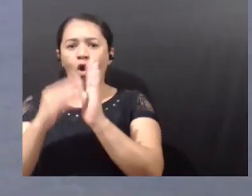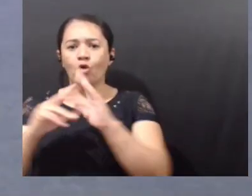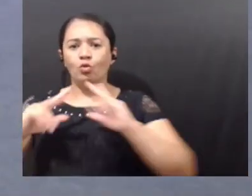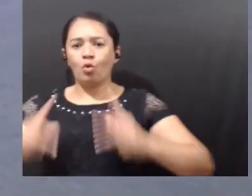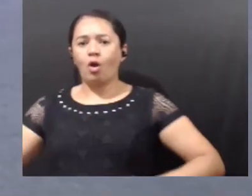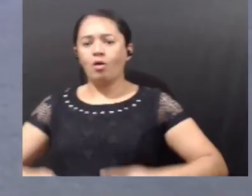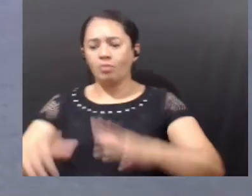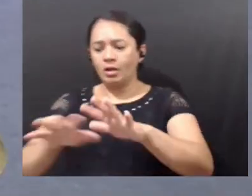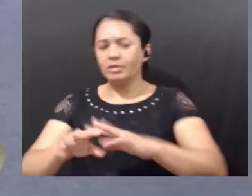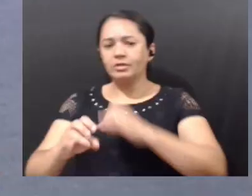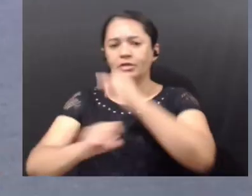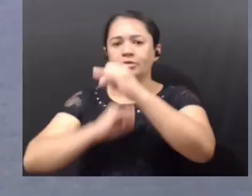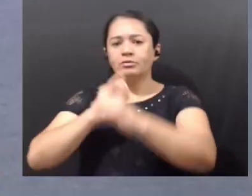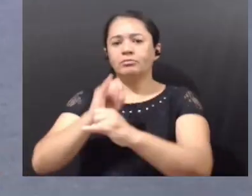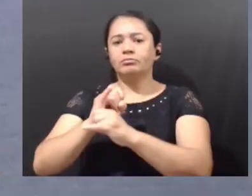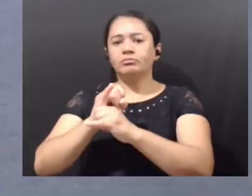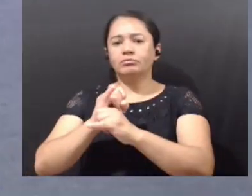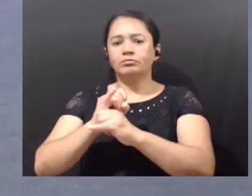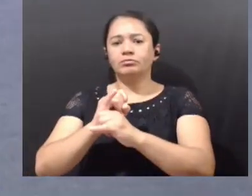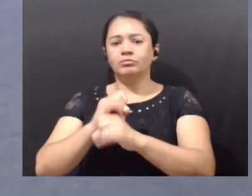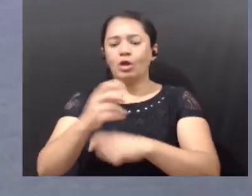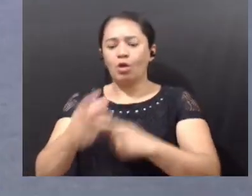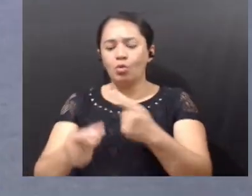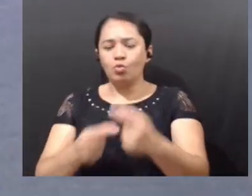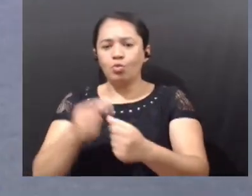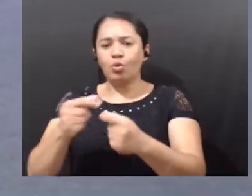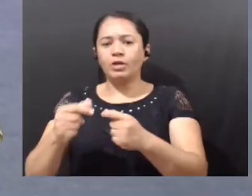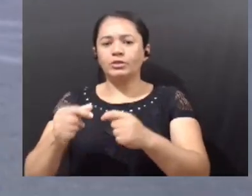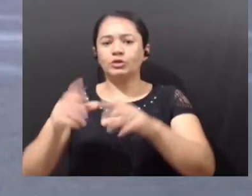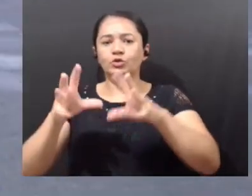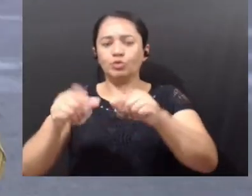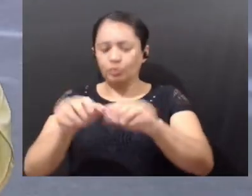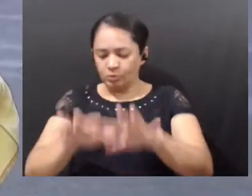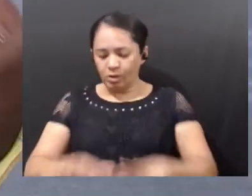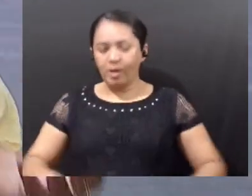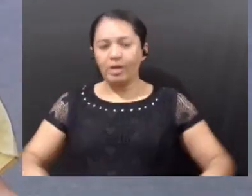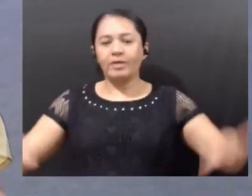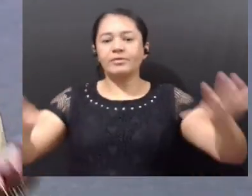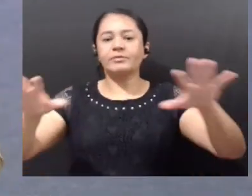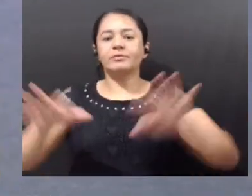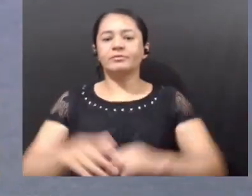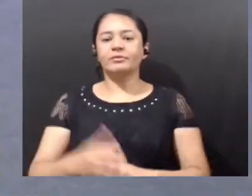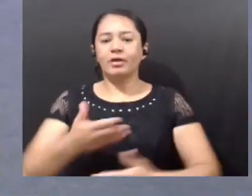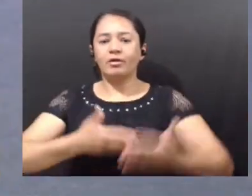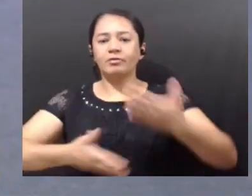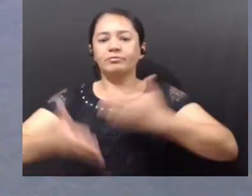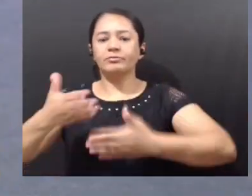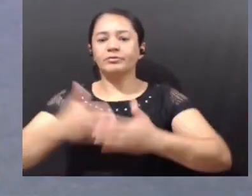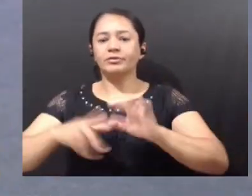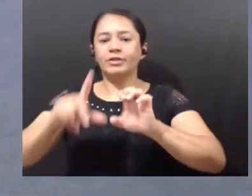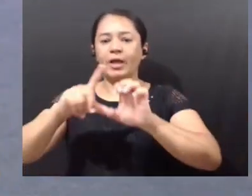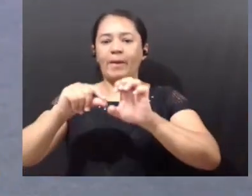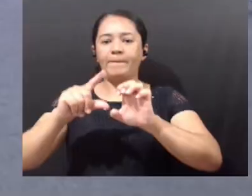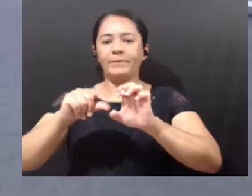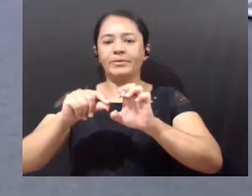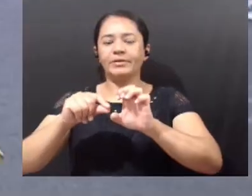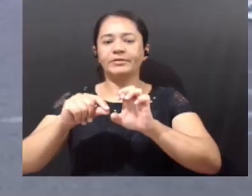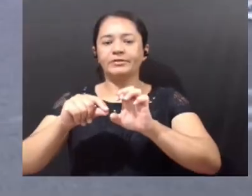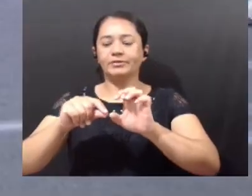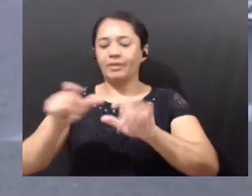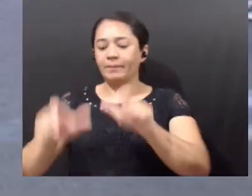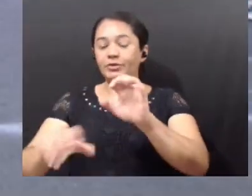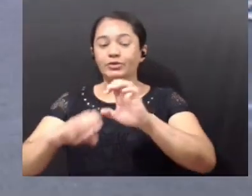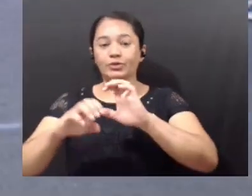rodadas de negócios. Tudo isso nesse ambiente que envolve empreendedores, empresários e pessoas